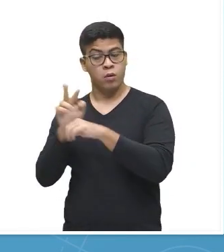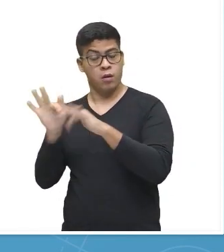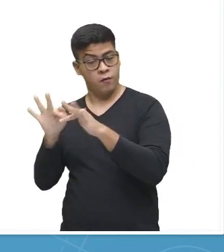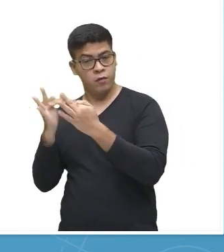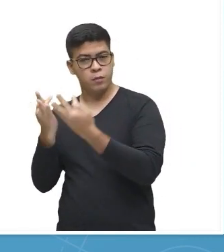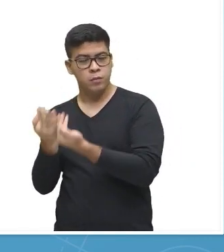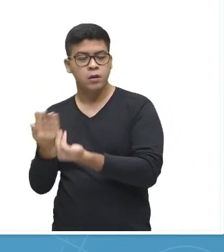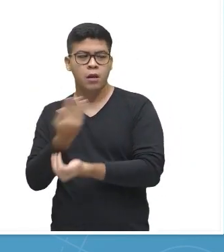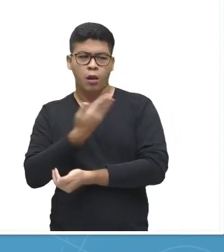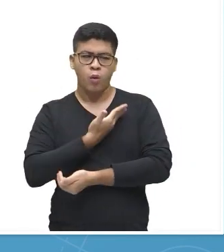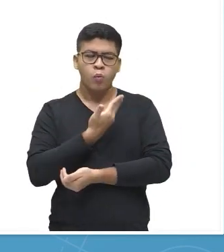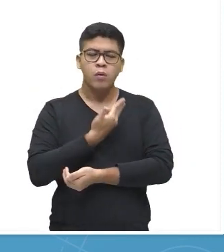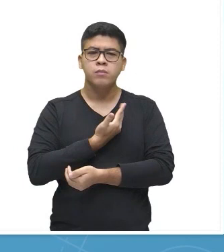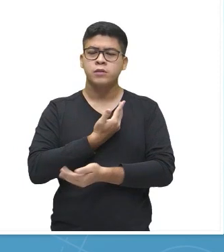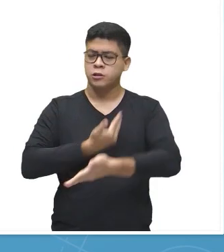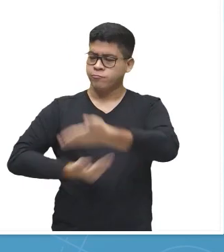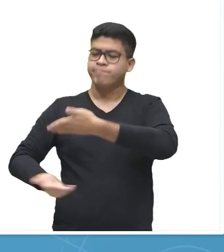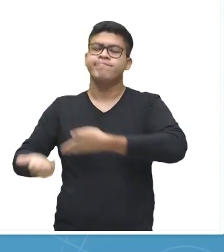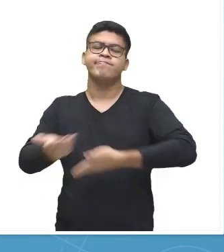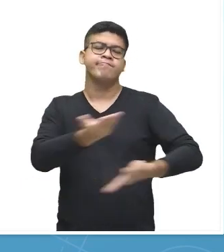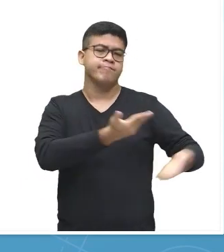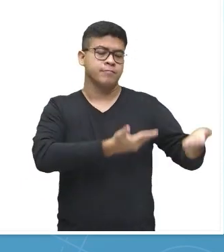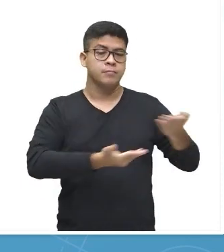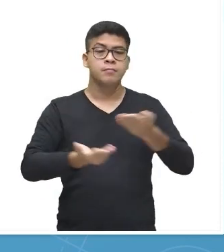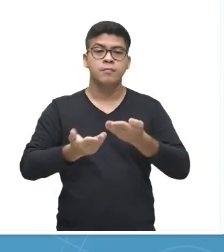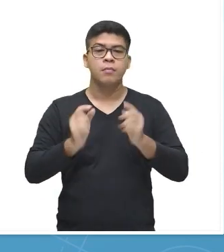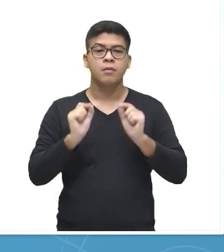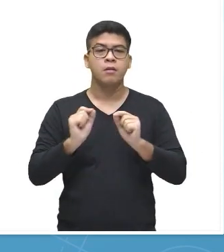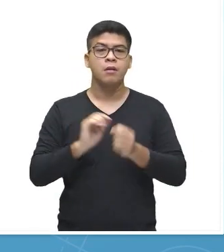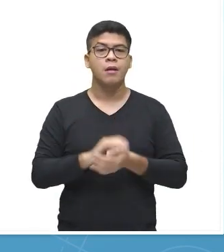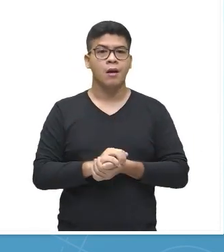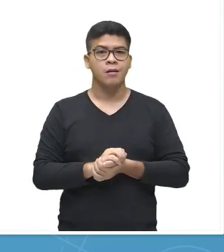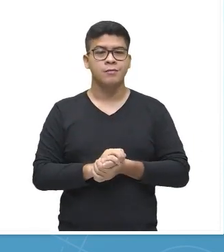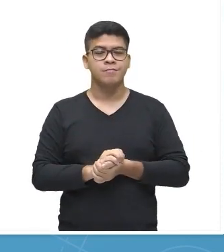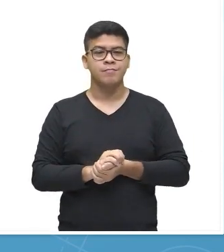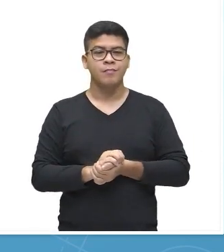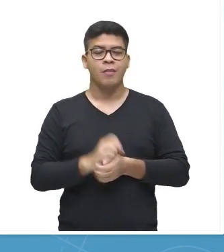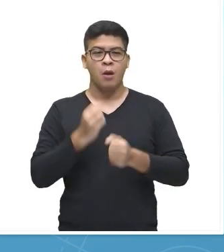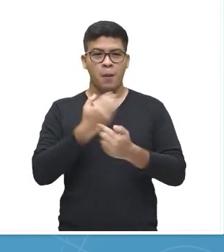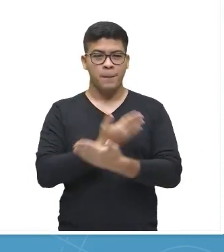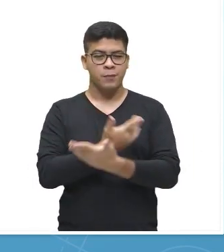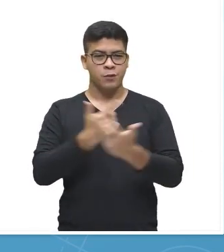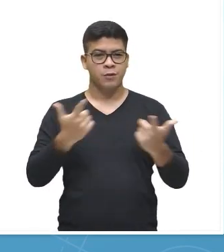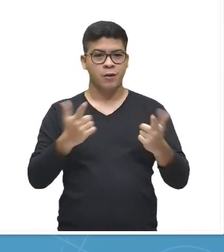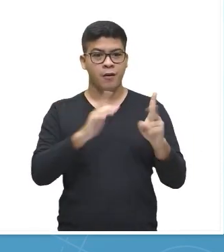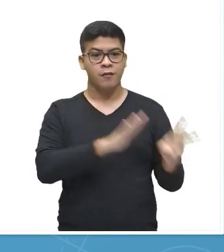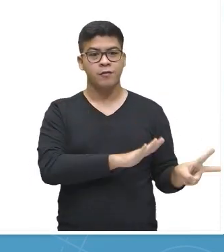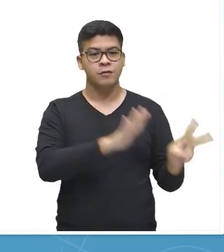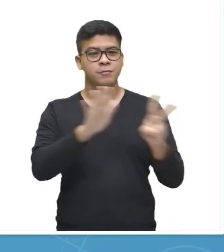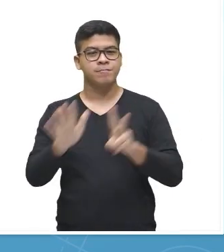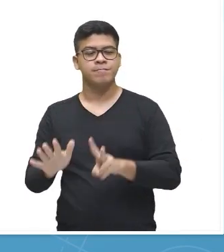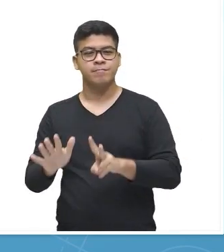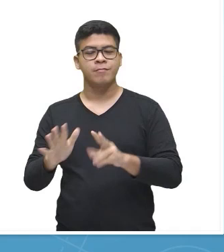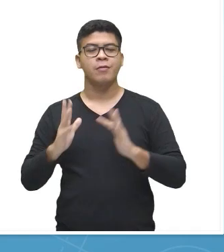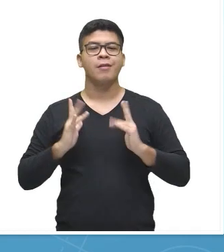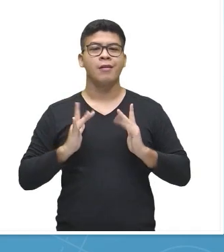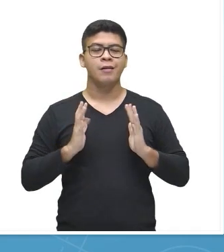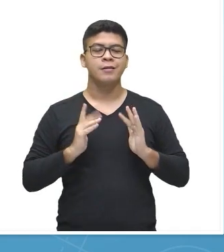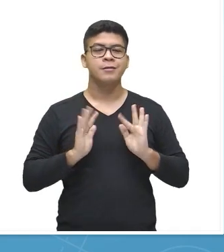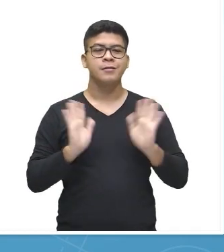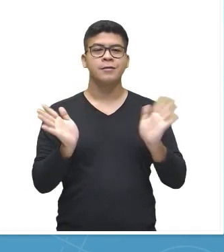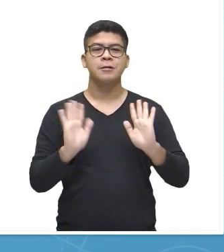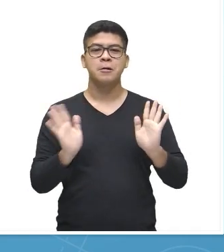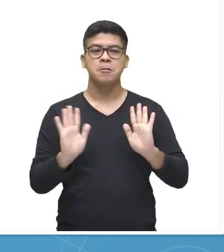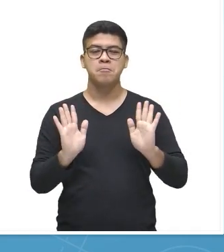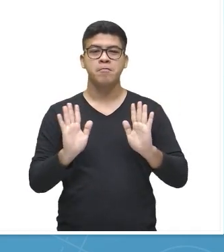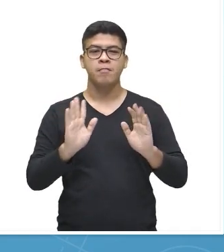da coletividade, certo? Então, uma boa Páscoa para vocês, um bom feriado santo e